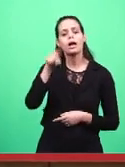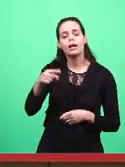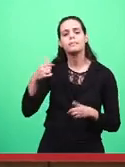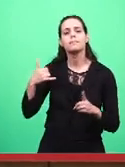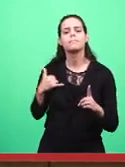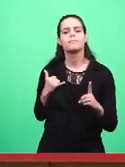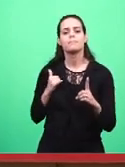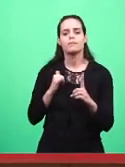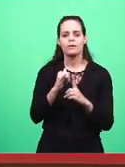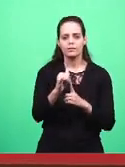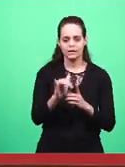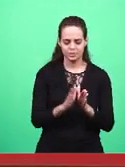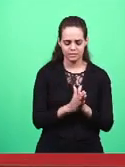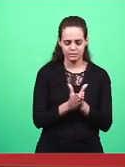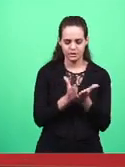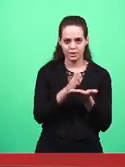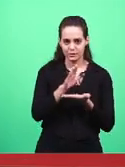Amaldiçoei. Olha aqui.